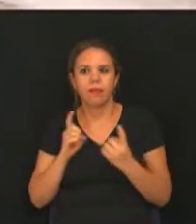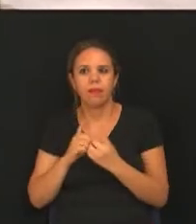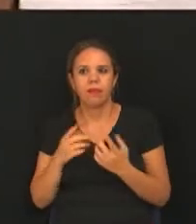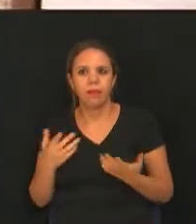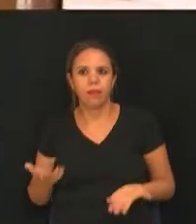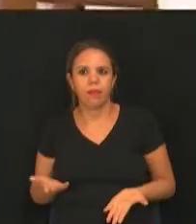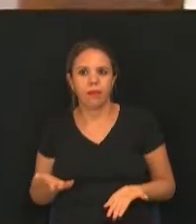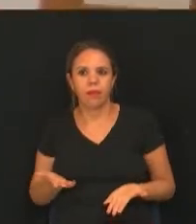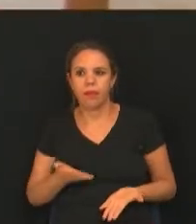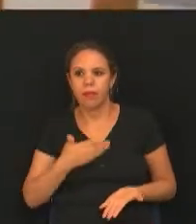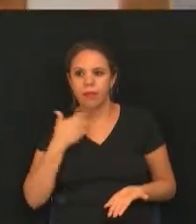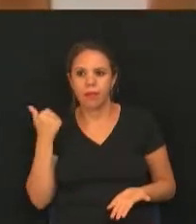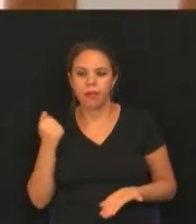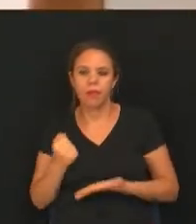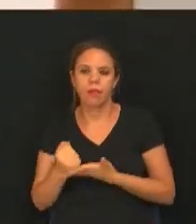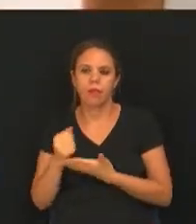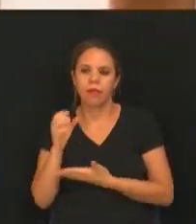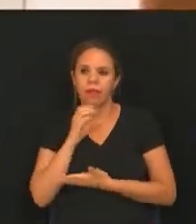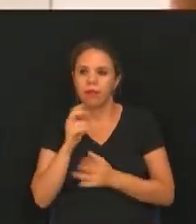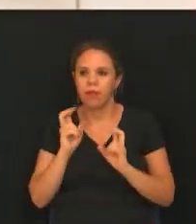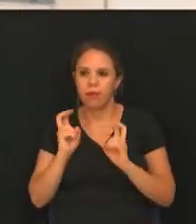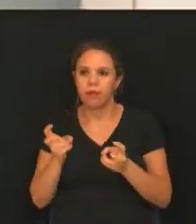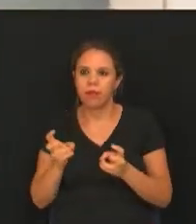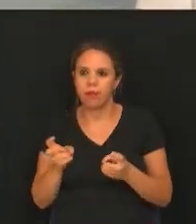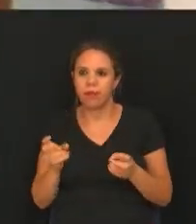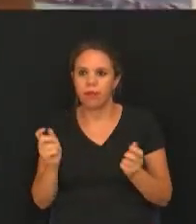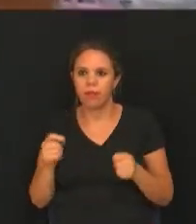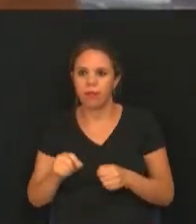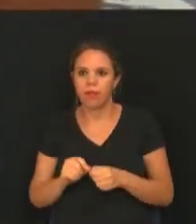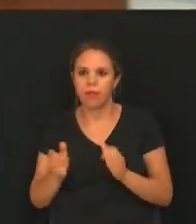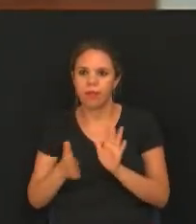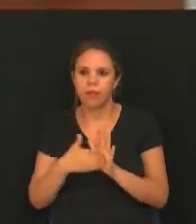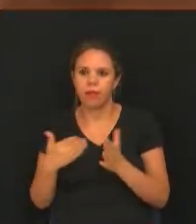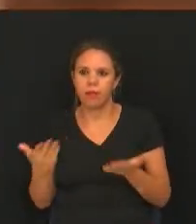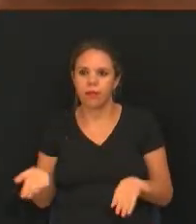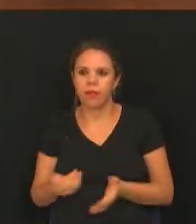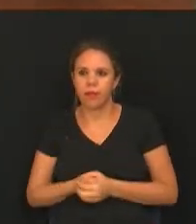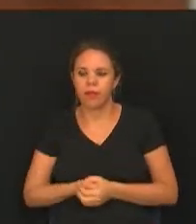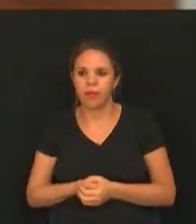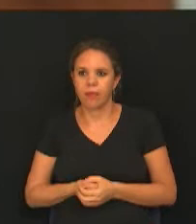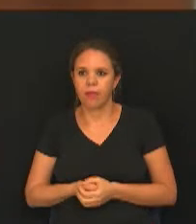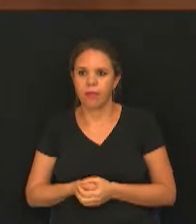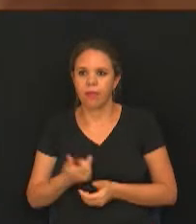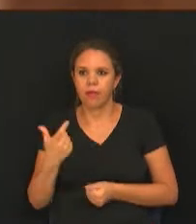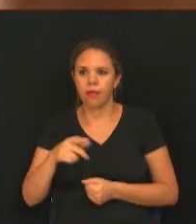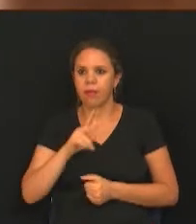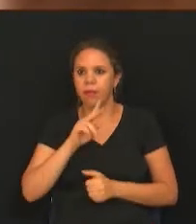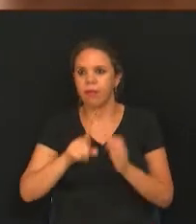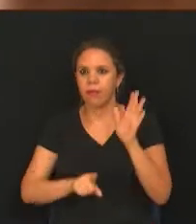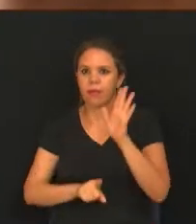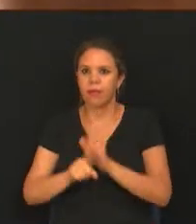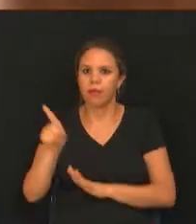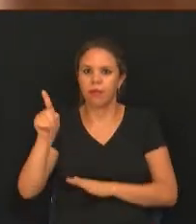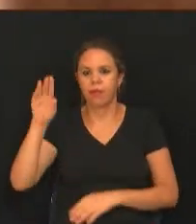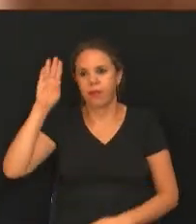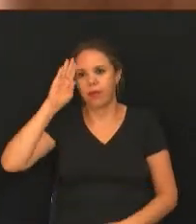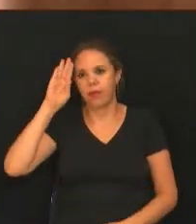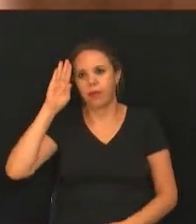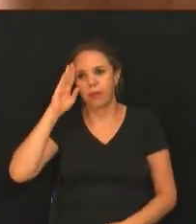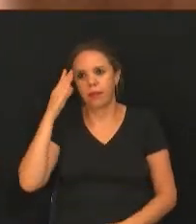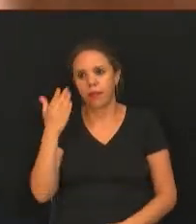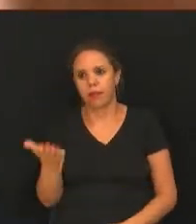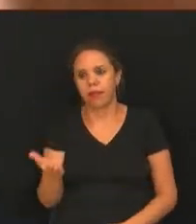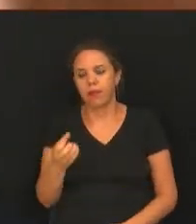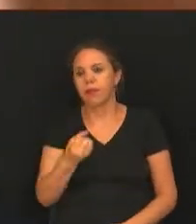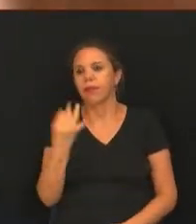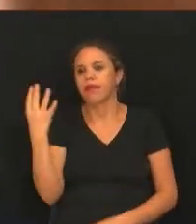atender melhor a população daquilo que nós podemos oferecer. E eu vou repetir a pergunta que eu fiz para o tenente, perguntando para o senhor há